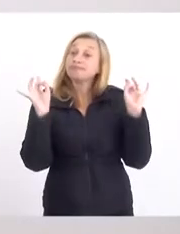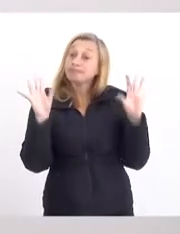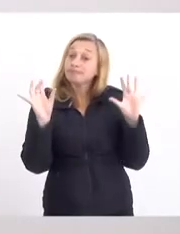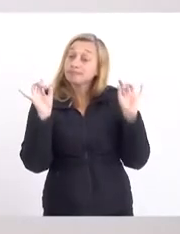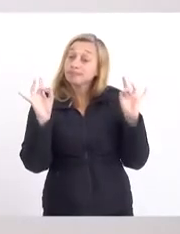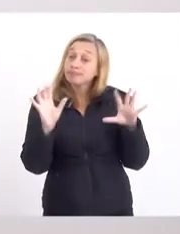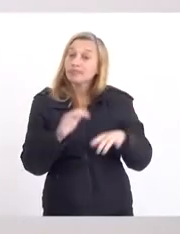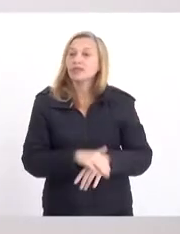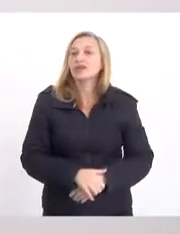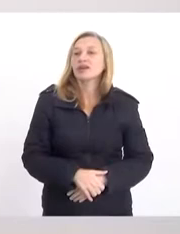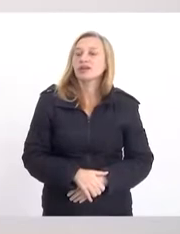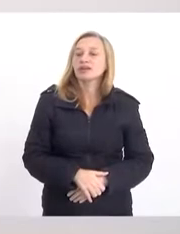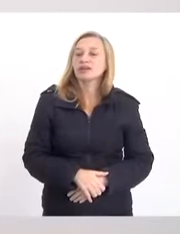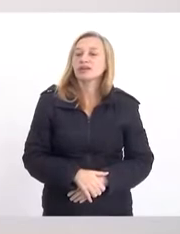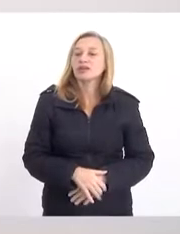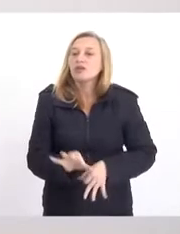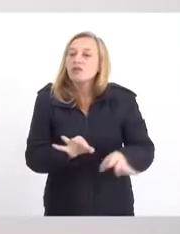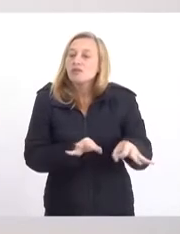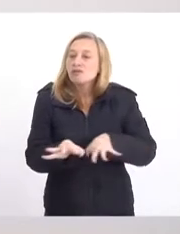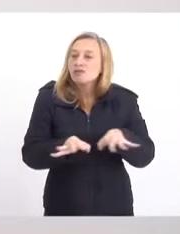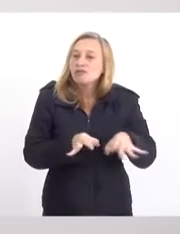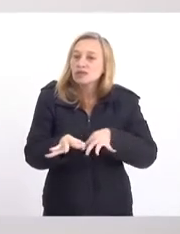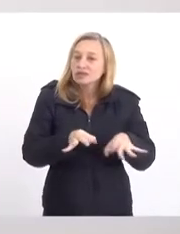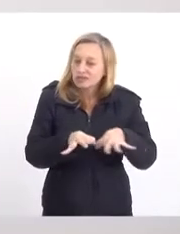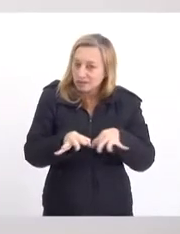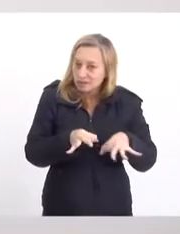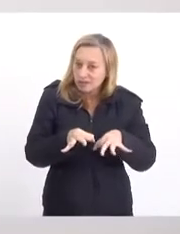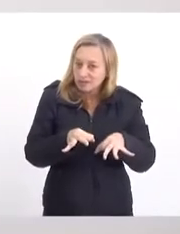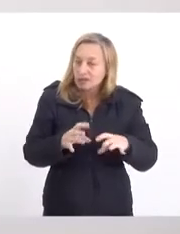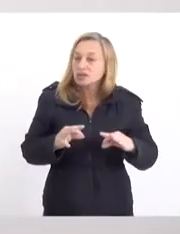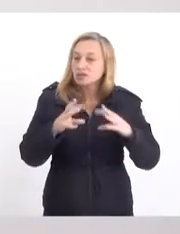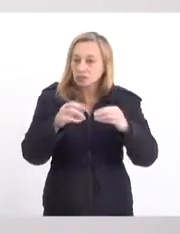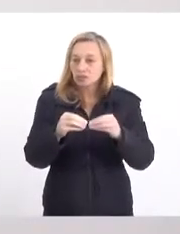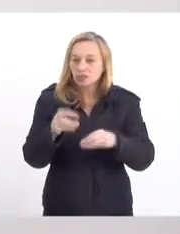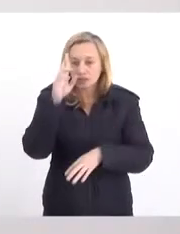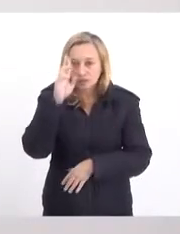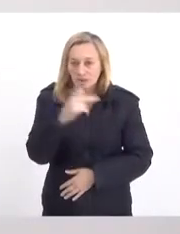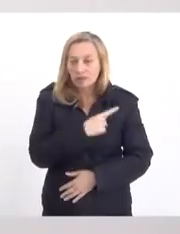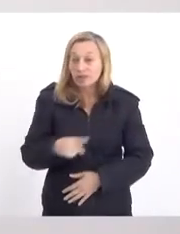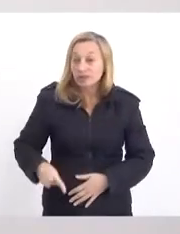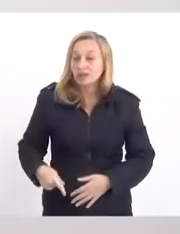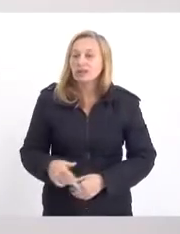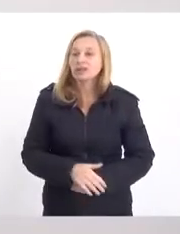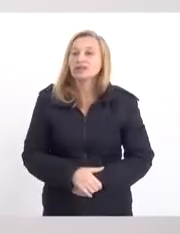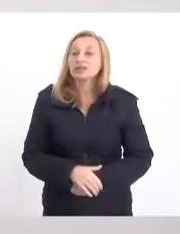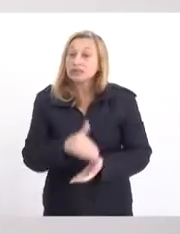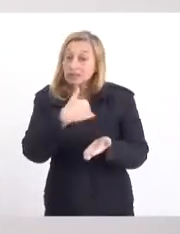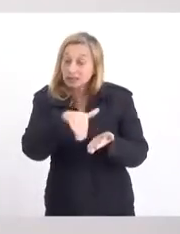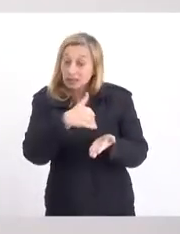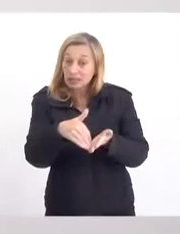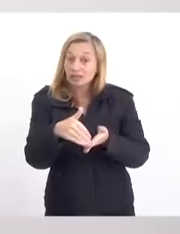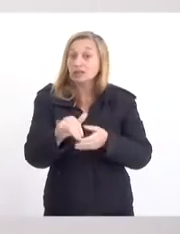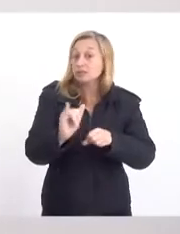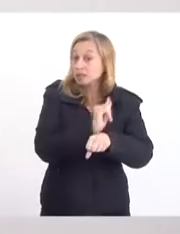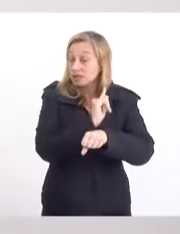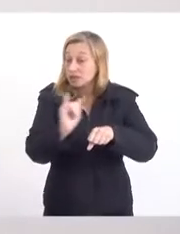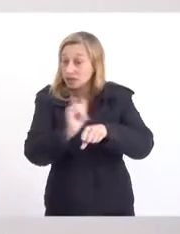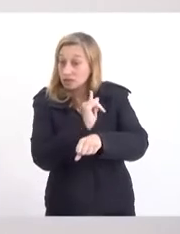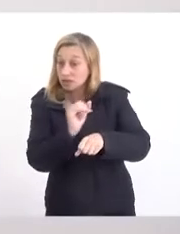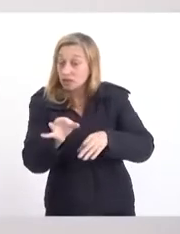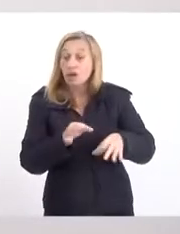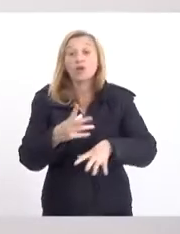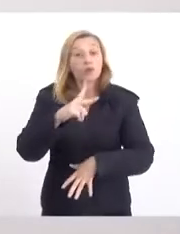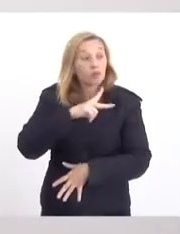especial, organizar essas oitivas, senhor presidente, com a Secretaria de Planejamento, com o